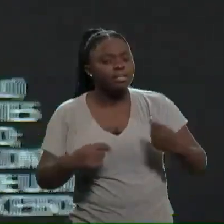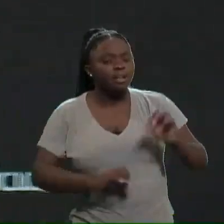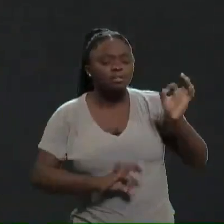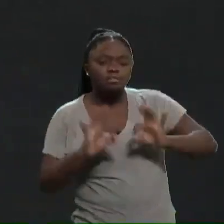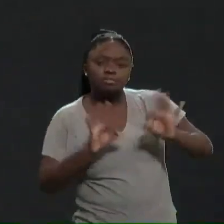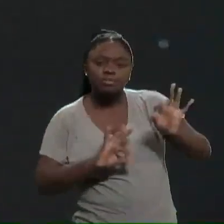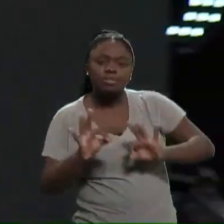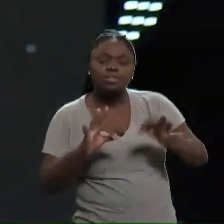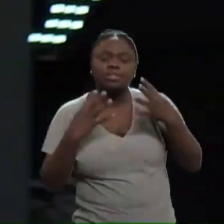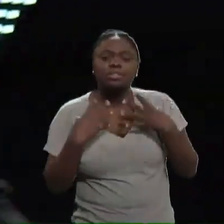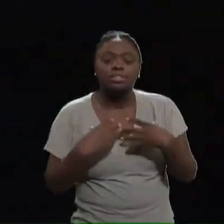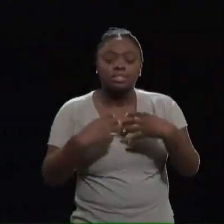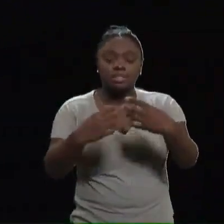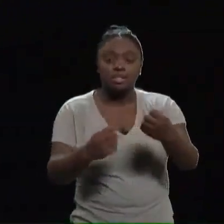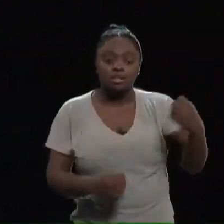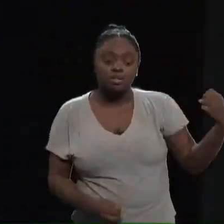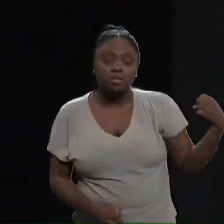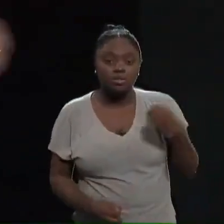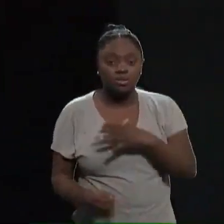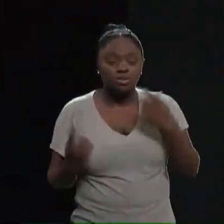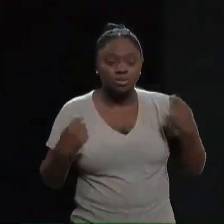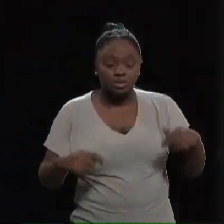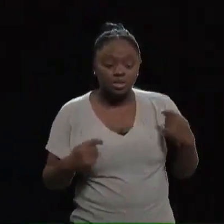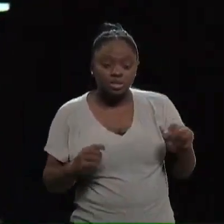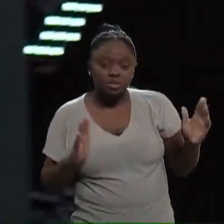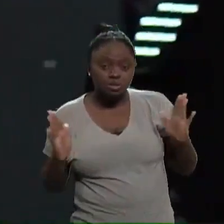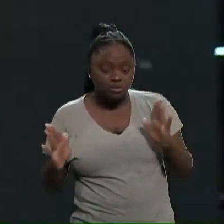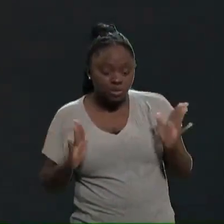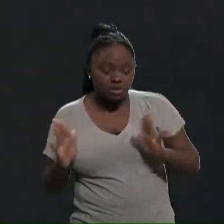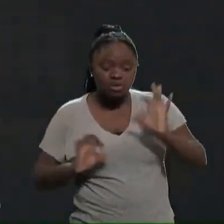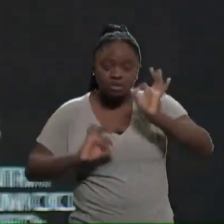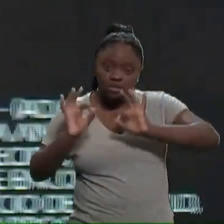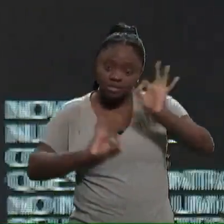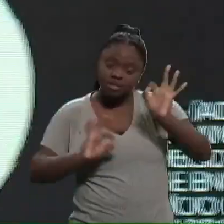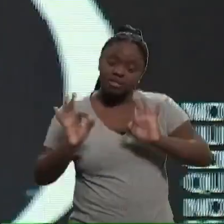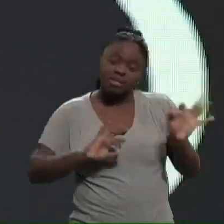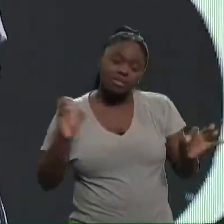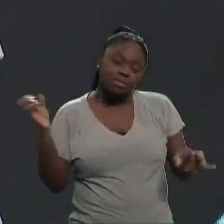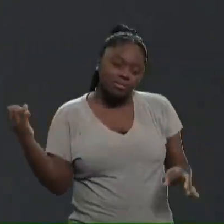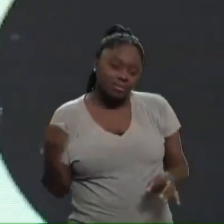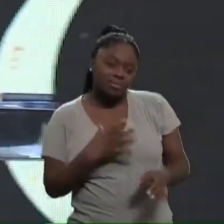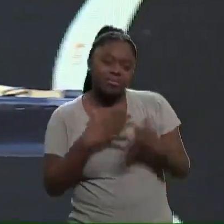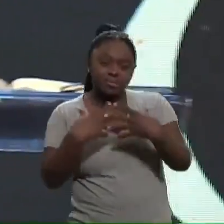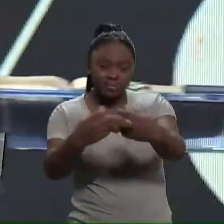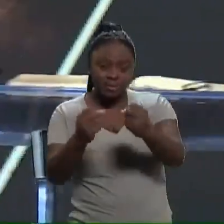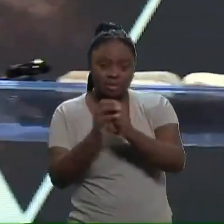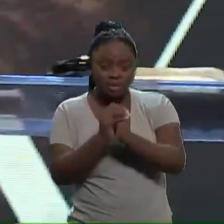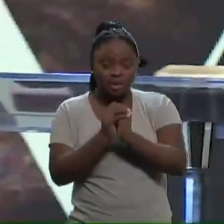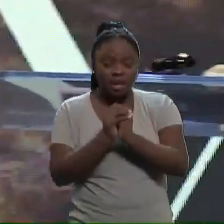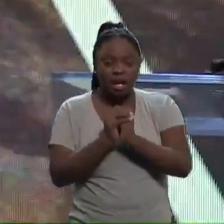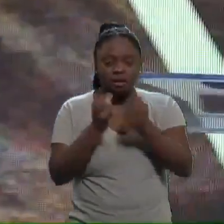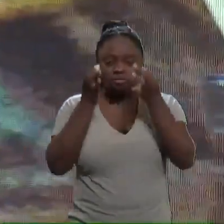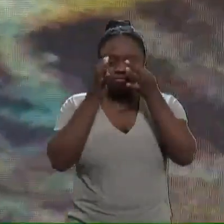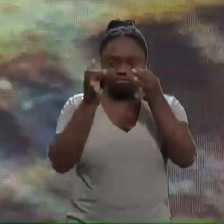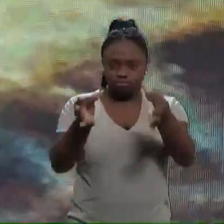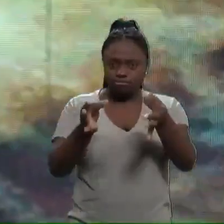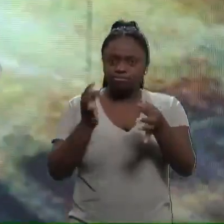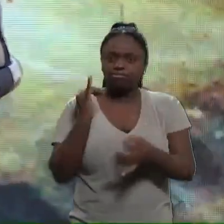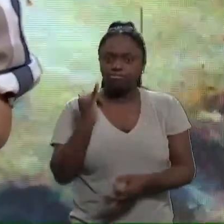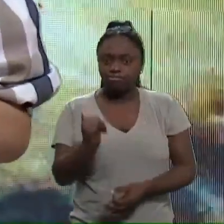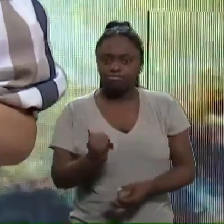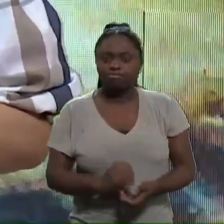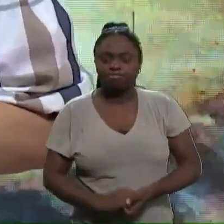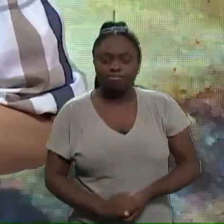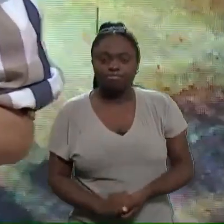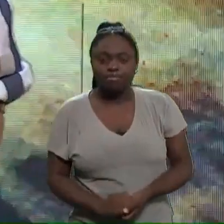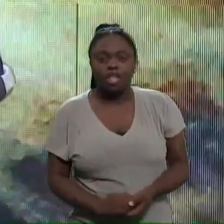para a altura do novo. Tem que ter processo que te prepara para o novo. Meu irmão, presta atenção que eu vou te falar. Está o